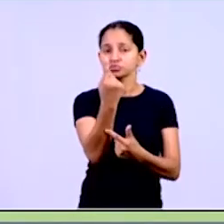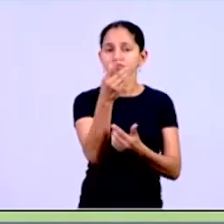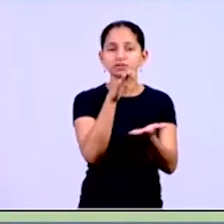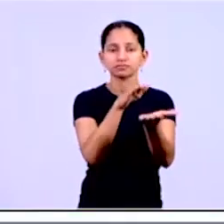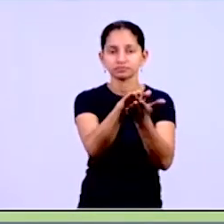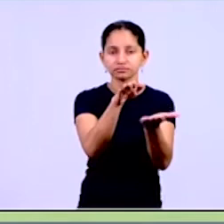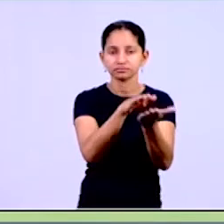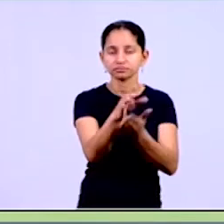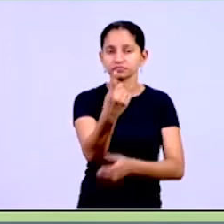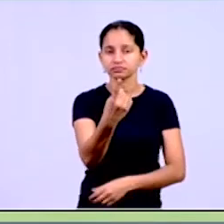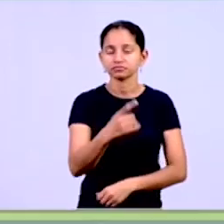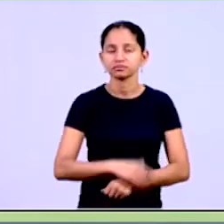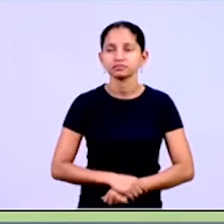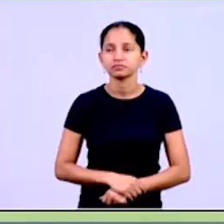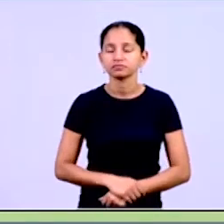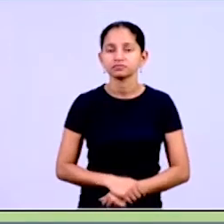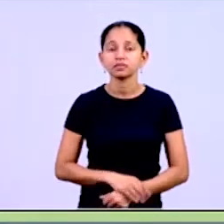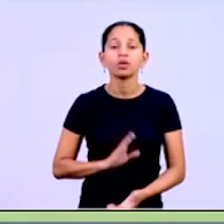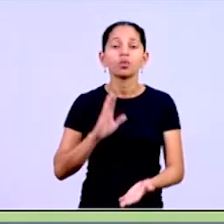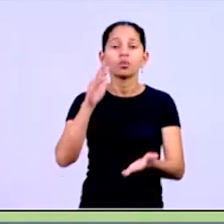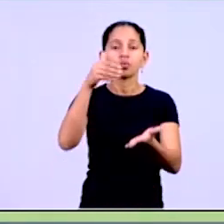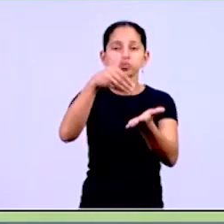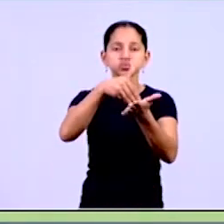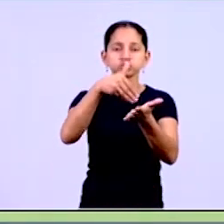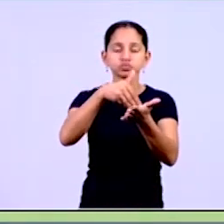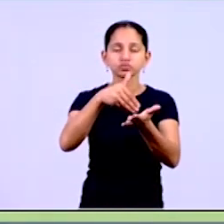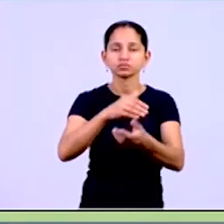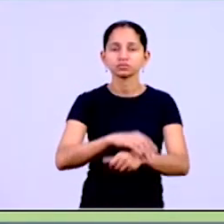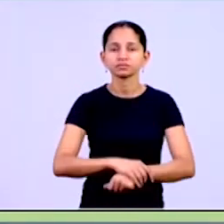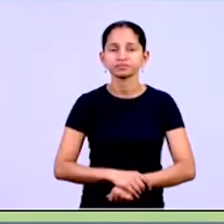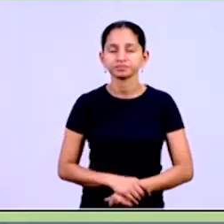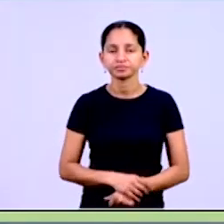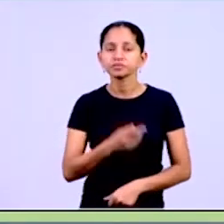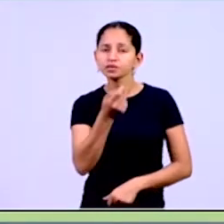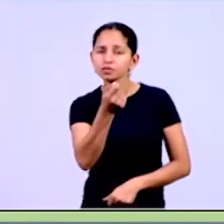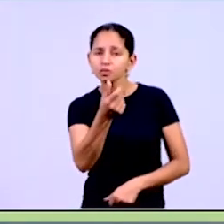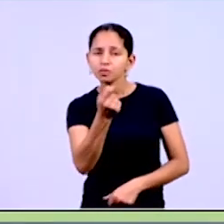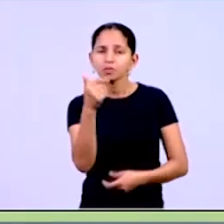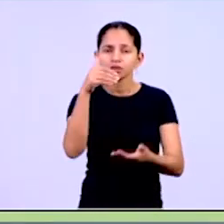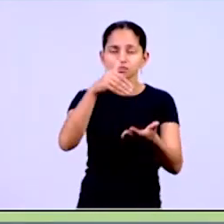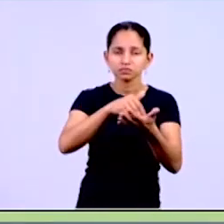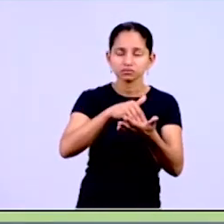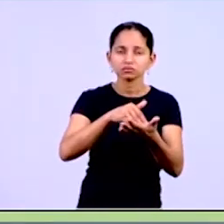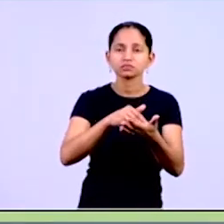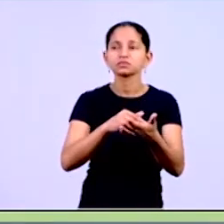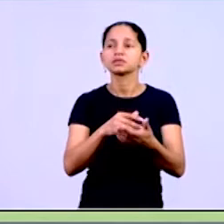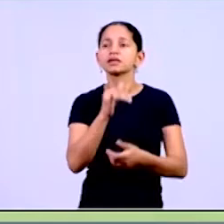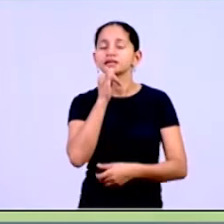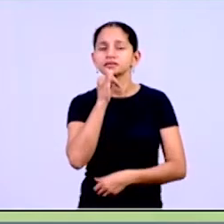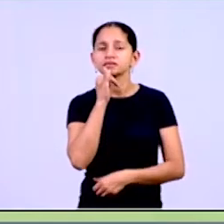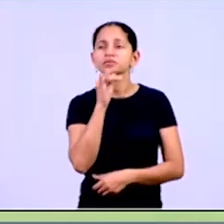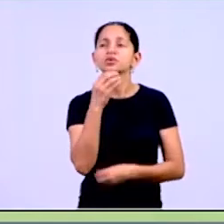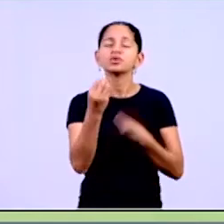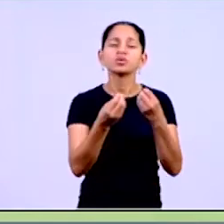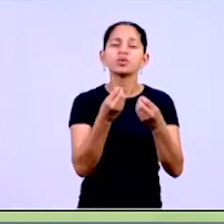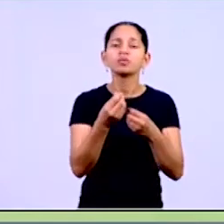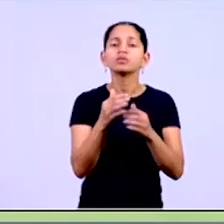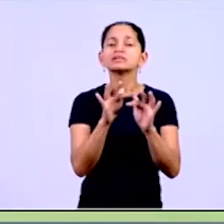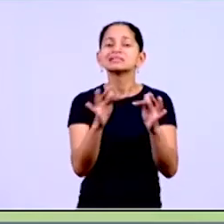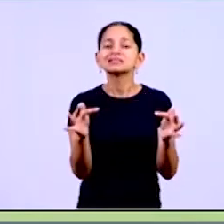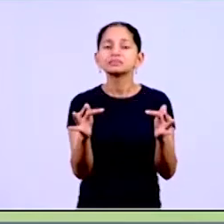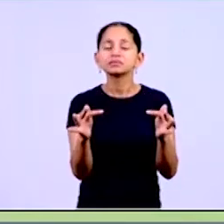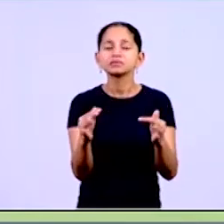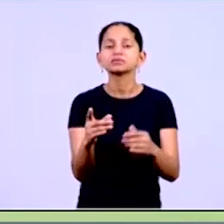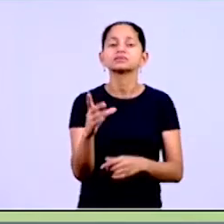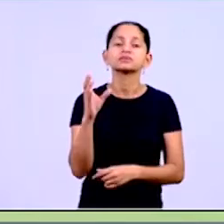né? E por último, mas a maneira de a gente comunicar, simplex, uma única via,